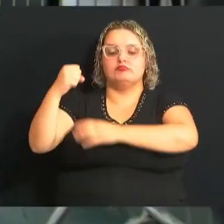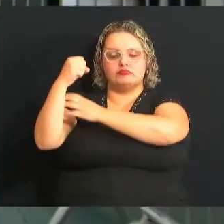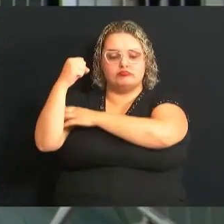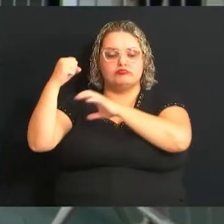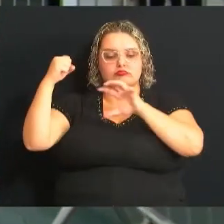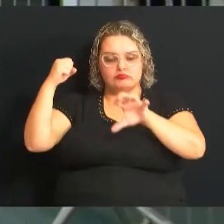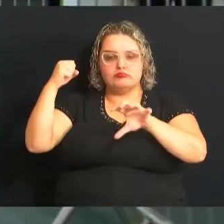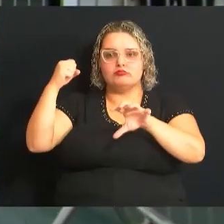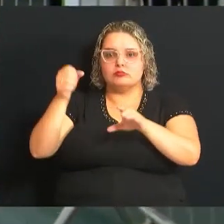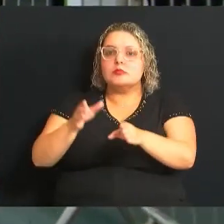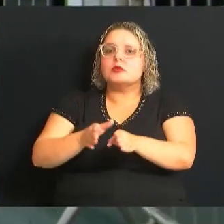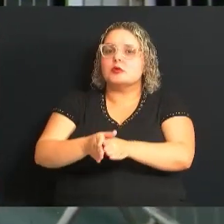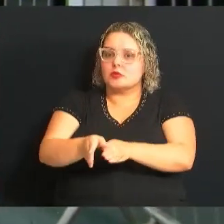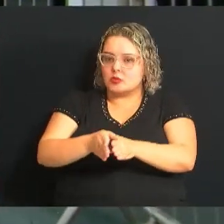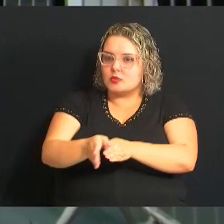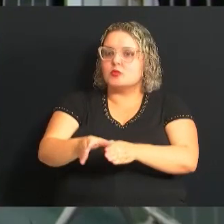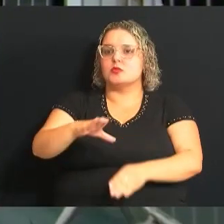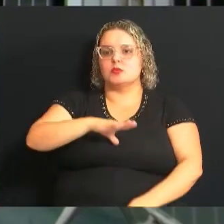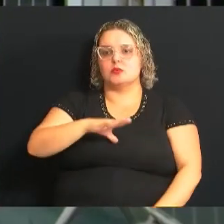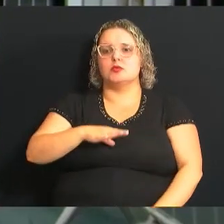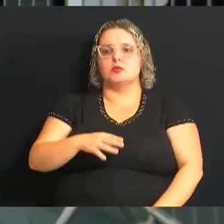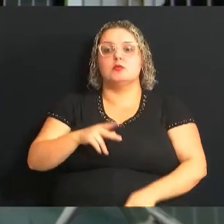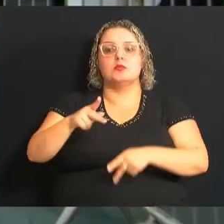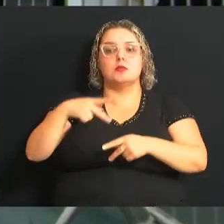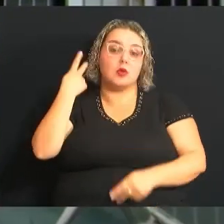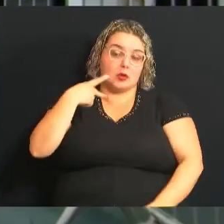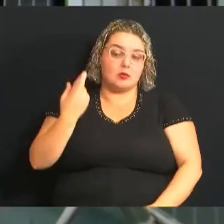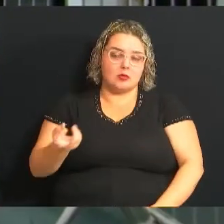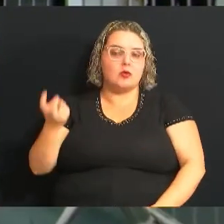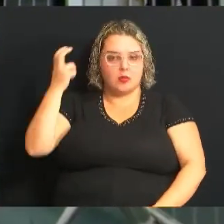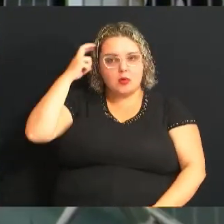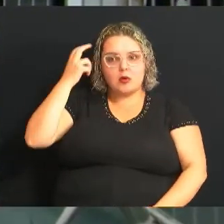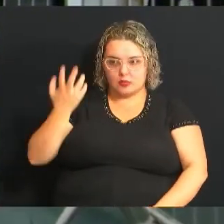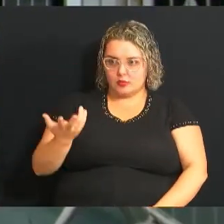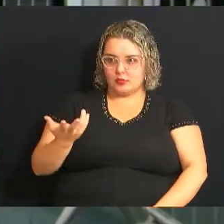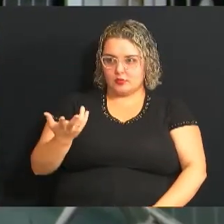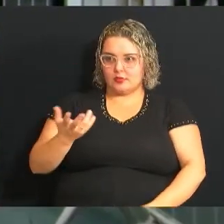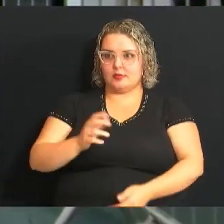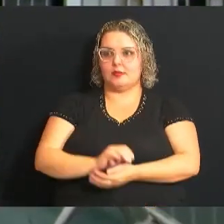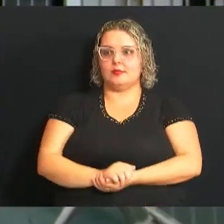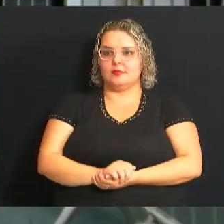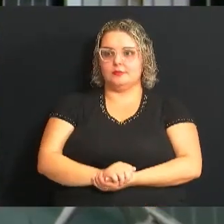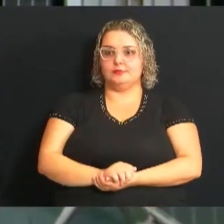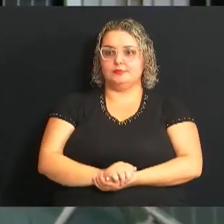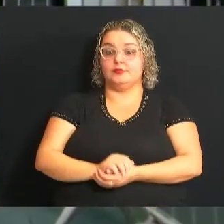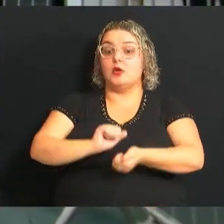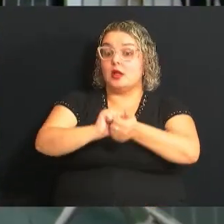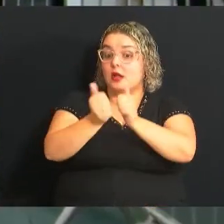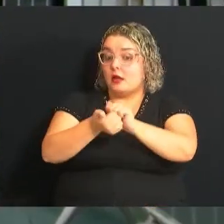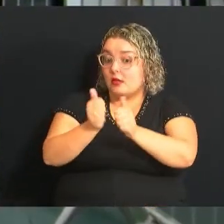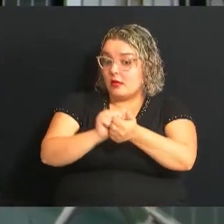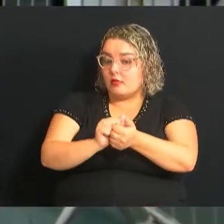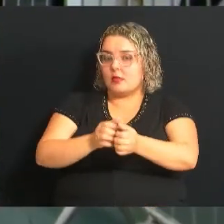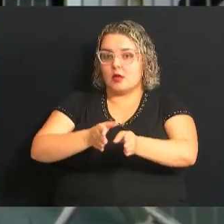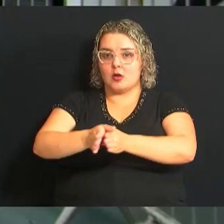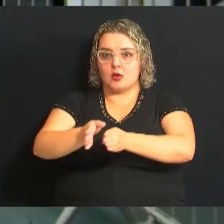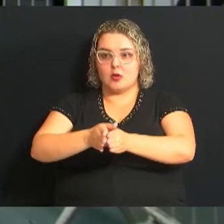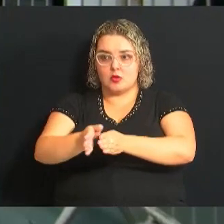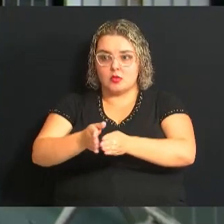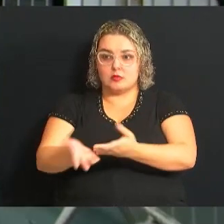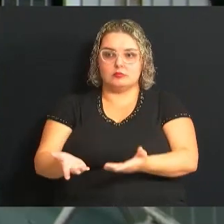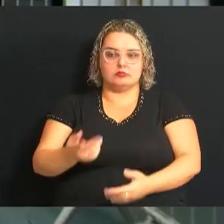Conselho Municipal de Política Cultural, que foi, eu diria assim, a reconfiguração do Conselho, a